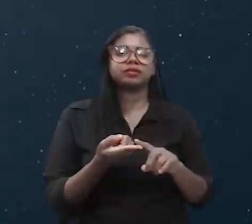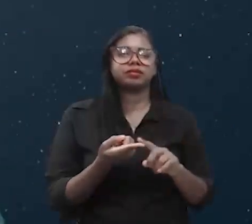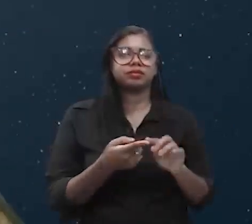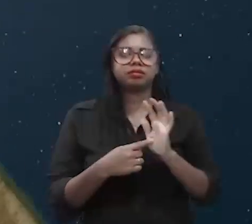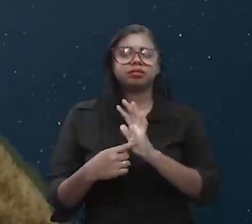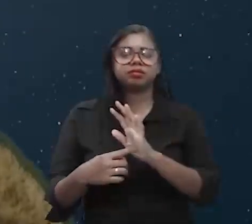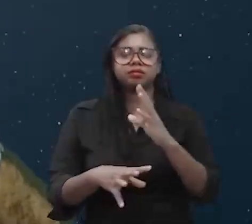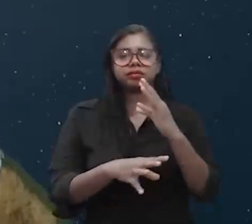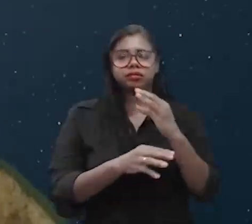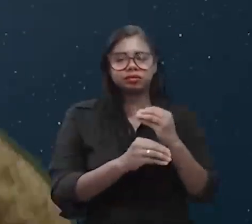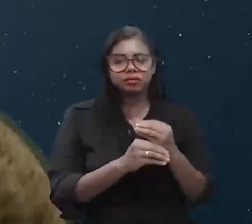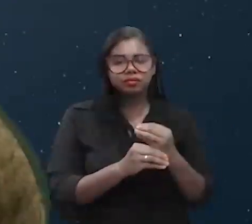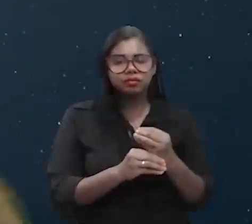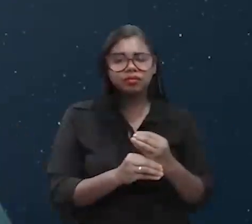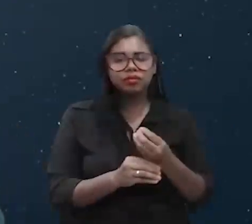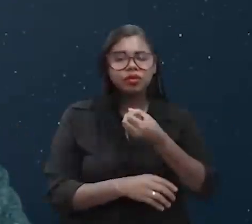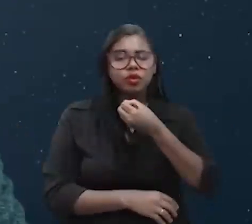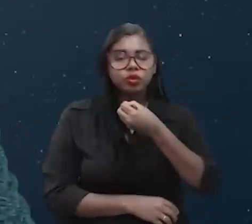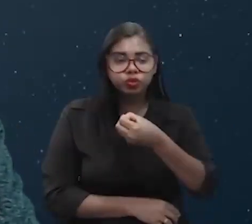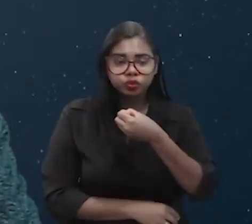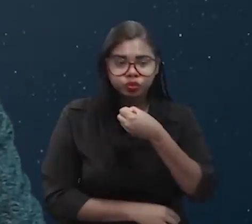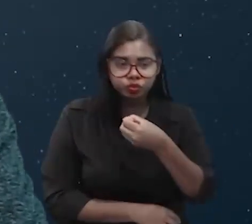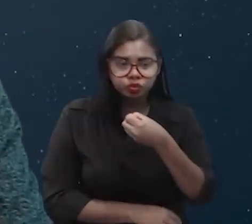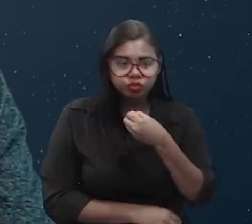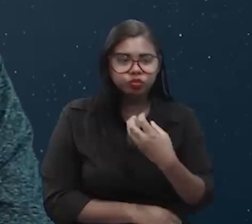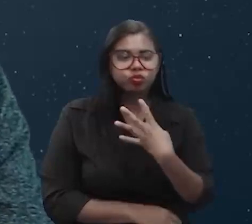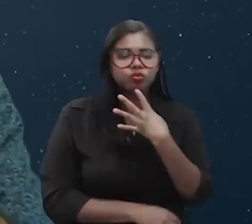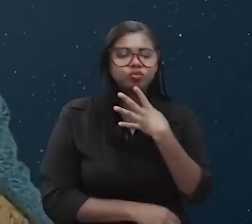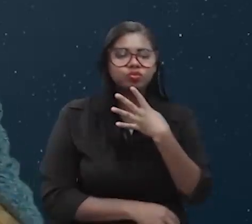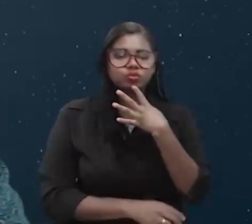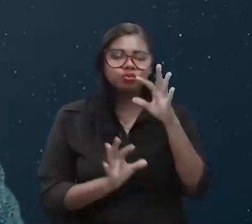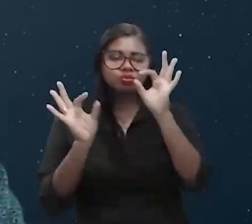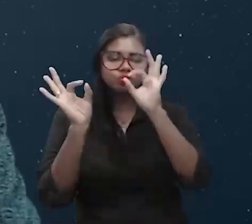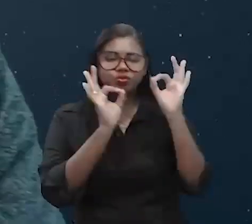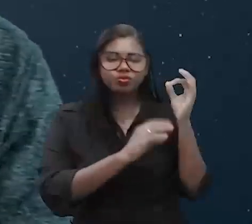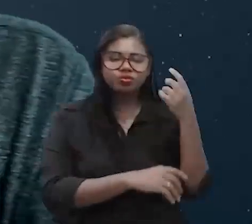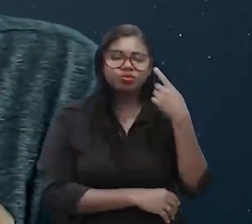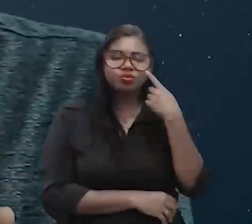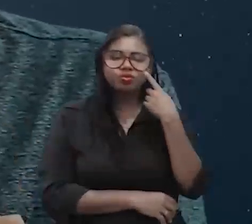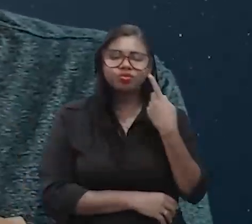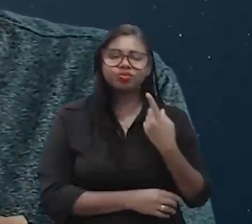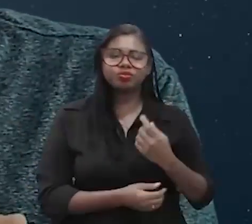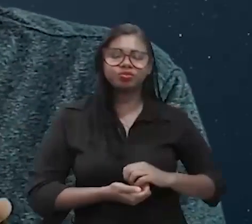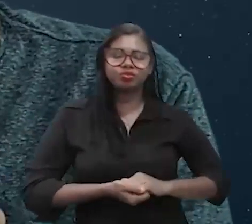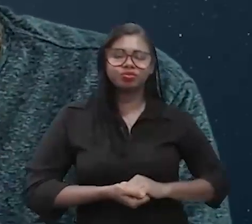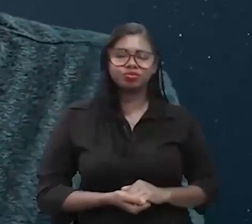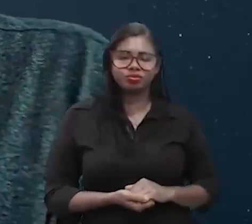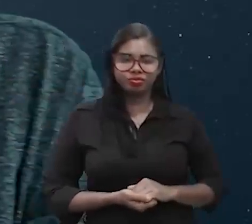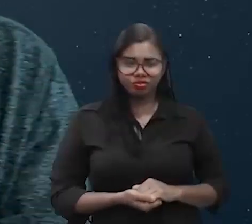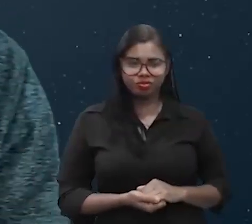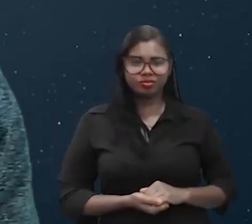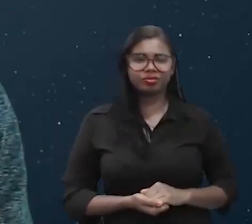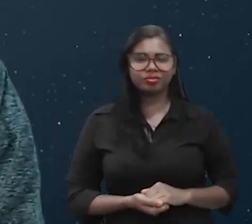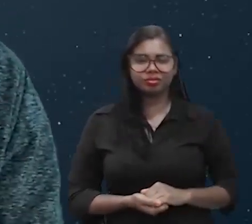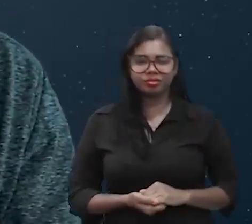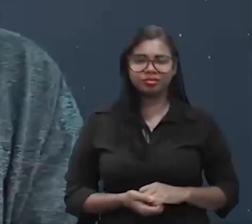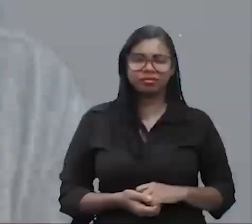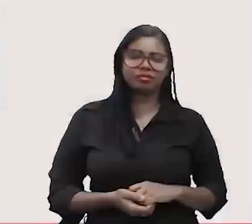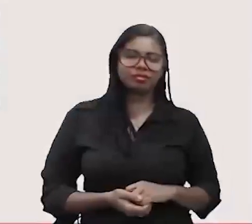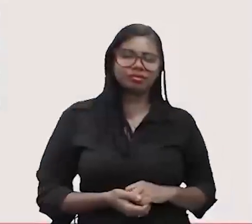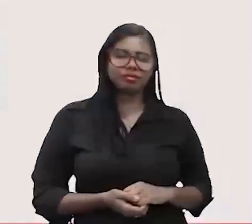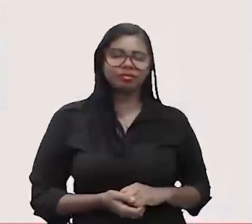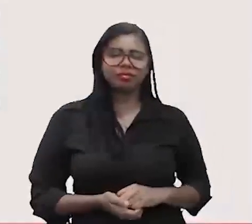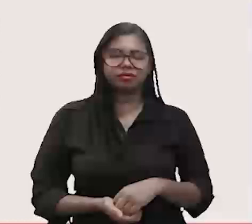foi como jornalista, e o que interessa agora é isso, foi como jornalista do Estado de São Paulo, que ele